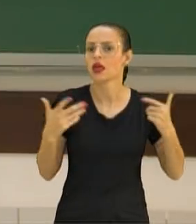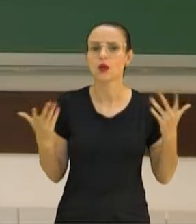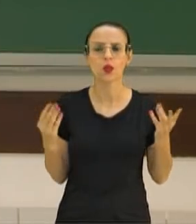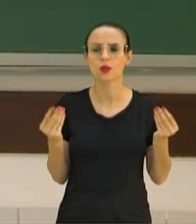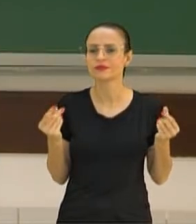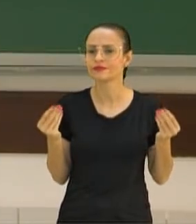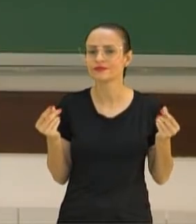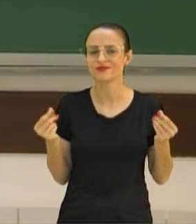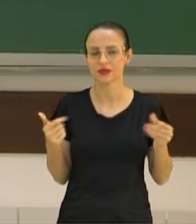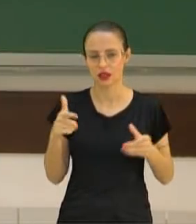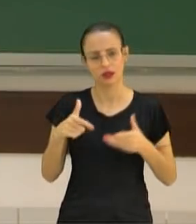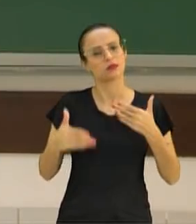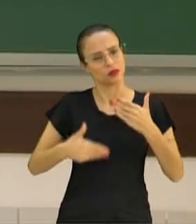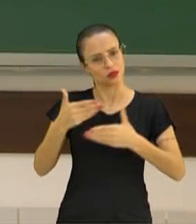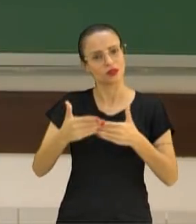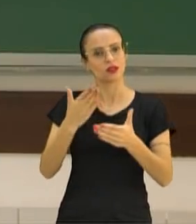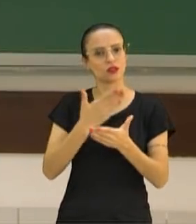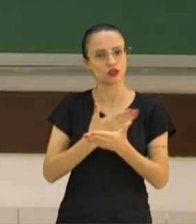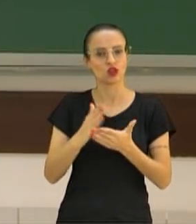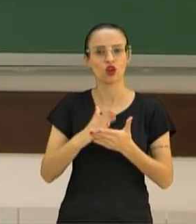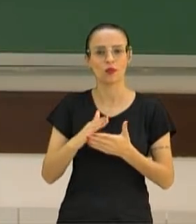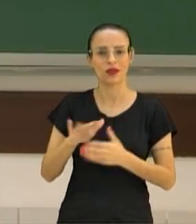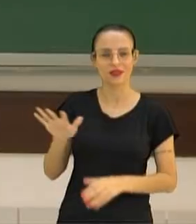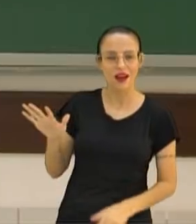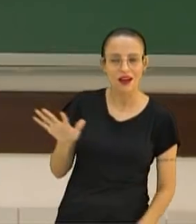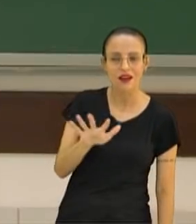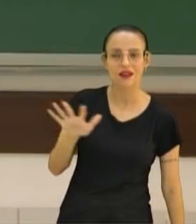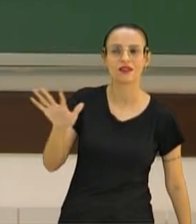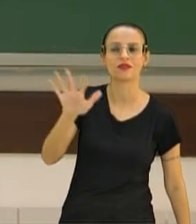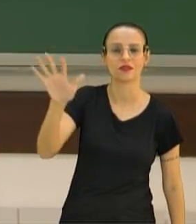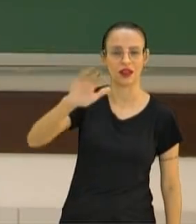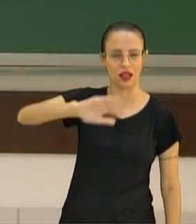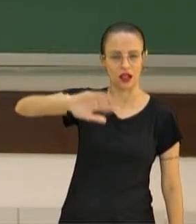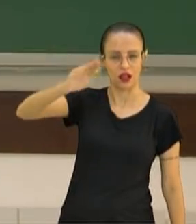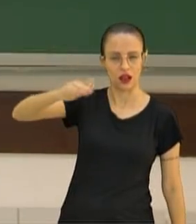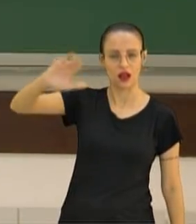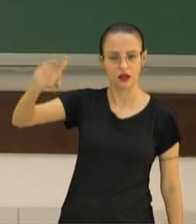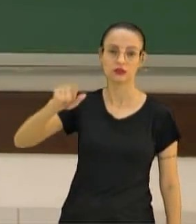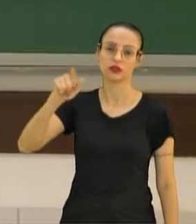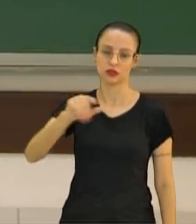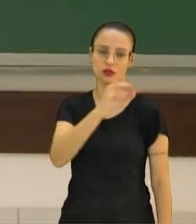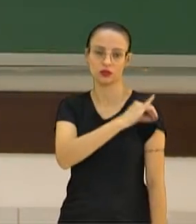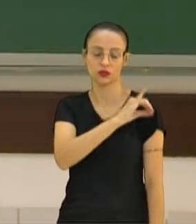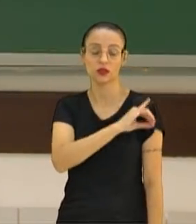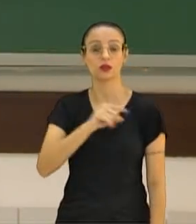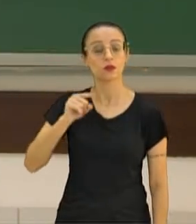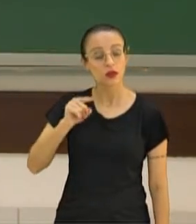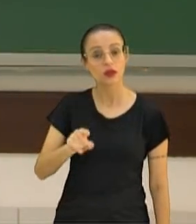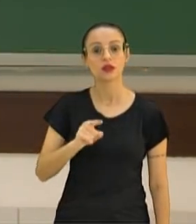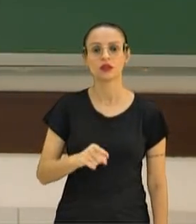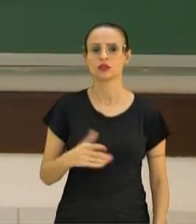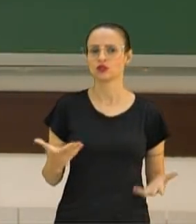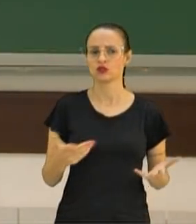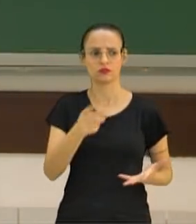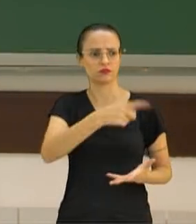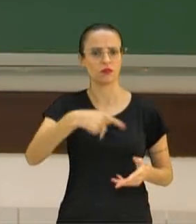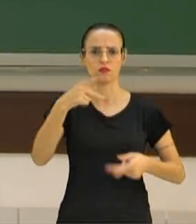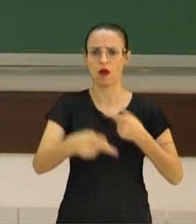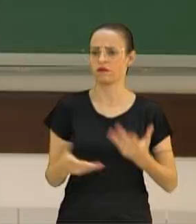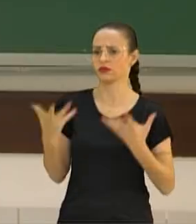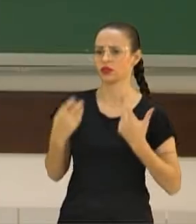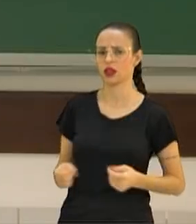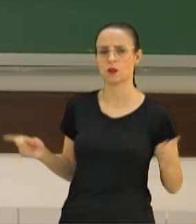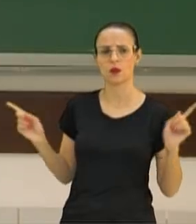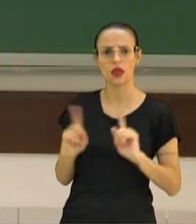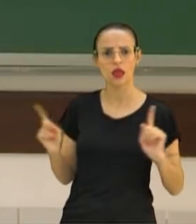um processo, né, de começar a subir os morros, o processo de favelização no Rio de Janeiro, e isso gerou um descontentamento muito grande por